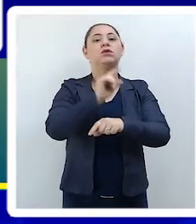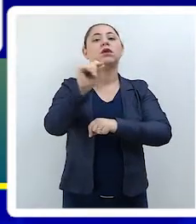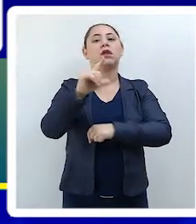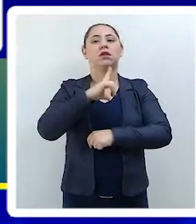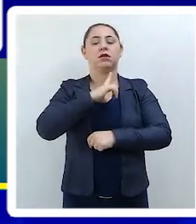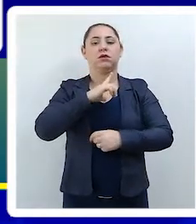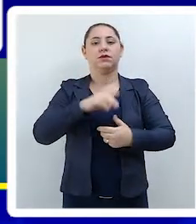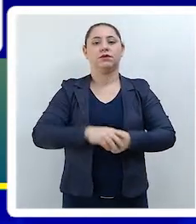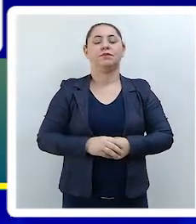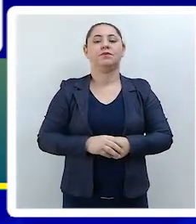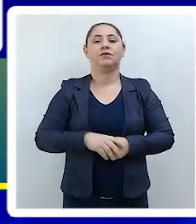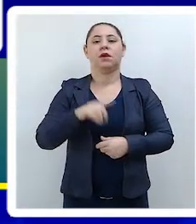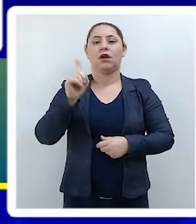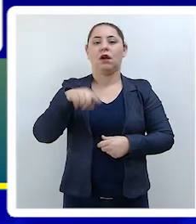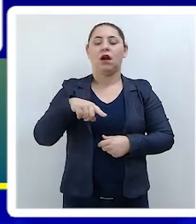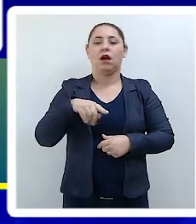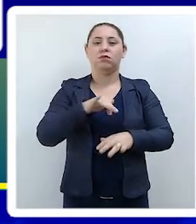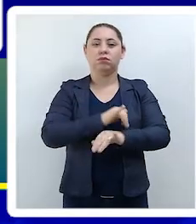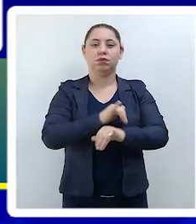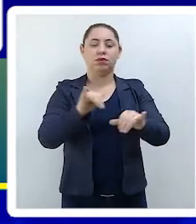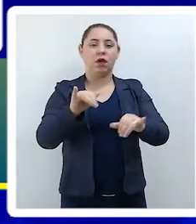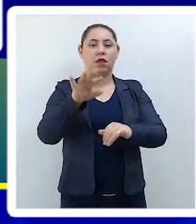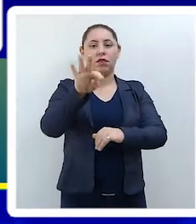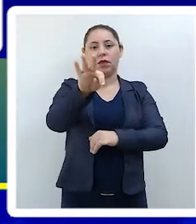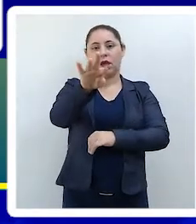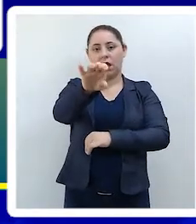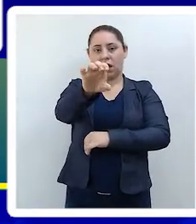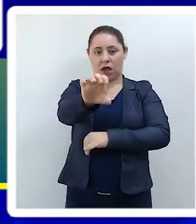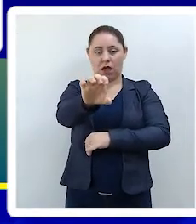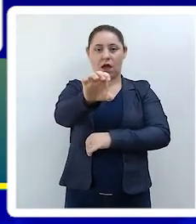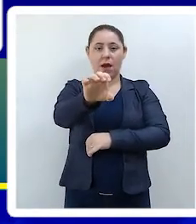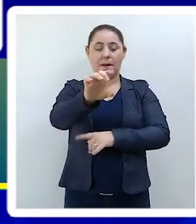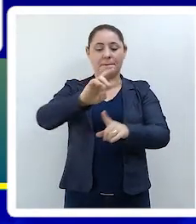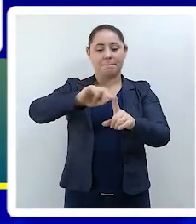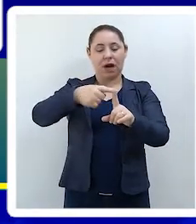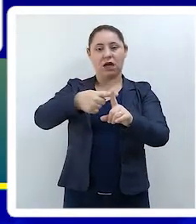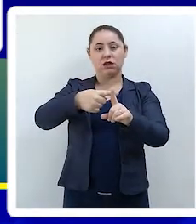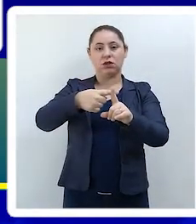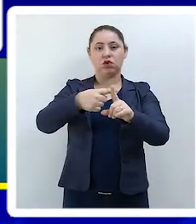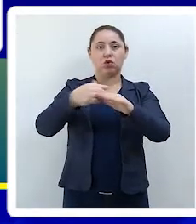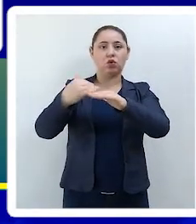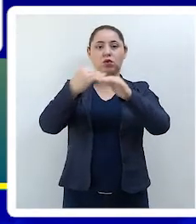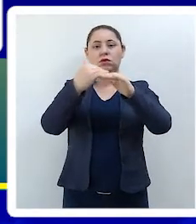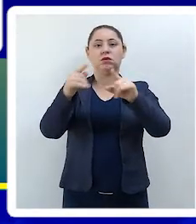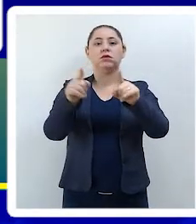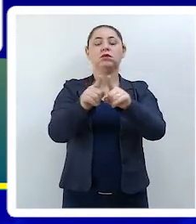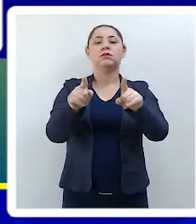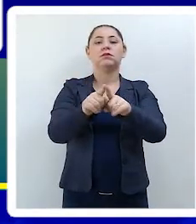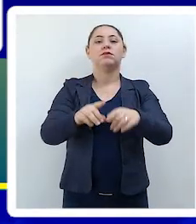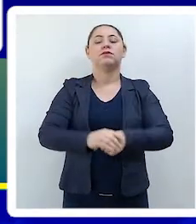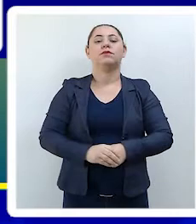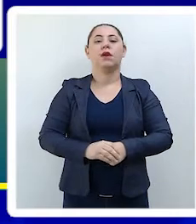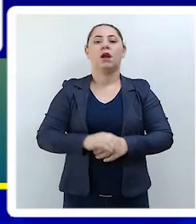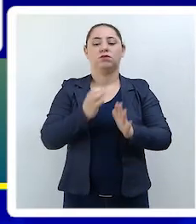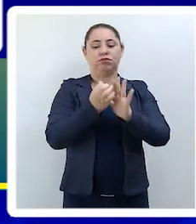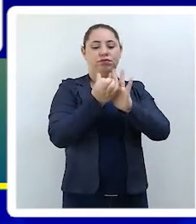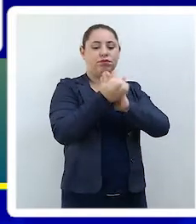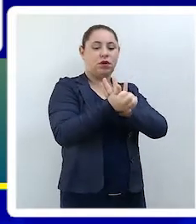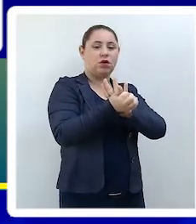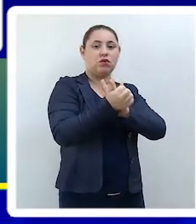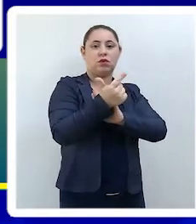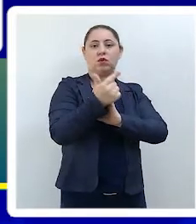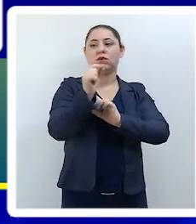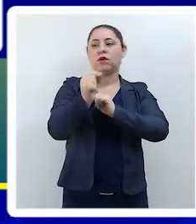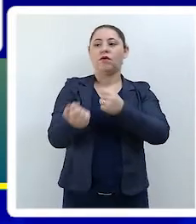ato, né, que nós tivemos na nossa campanha do TRE Mais Igualdade, e ao longo desse segundo semestre,